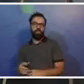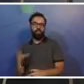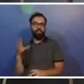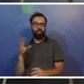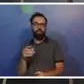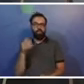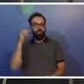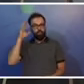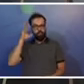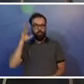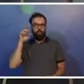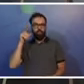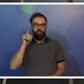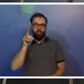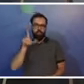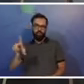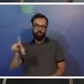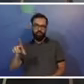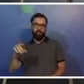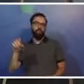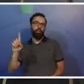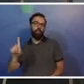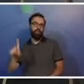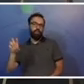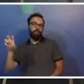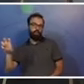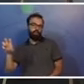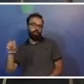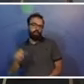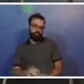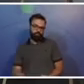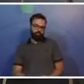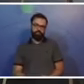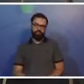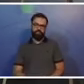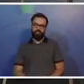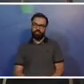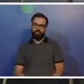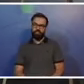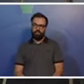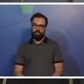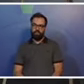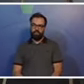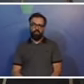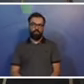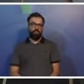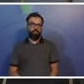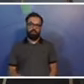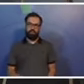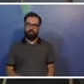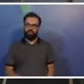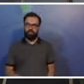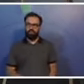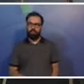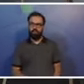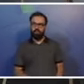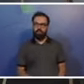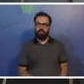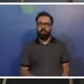como resultado. Que número Frederico pensou? Então vamos lá. Frederico pensou em um número,